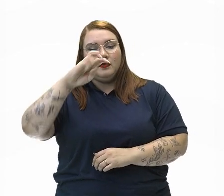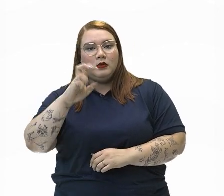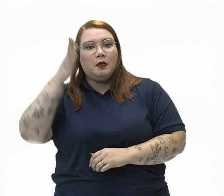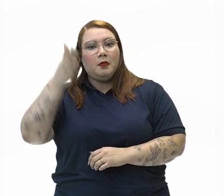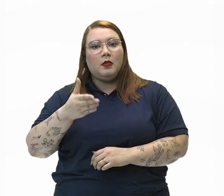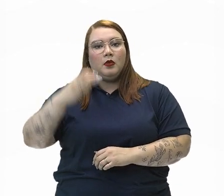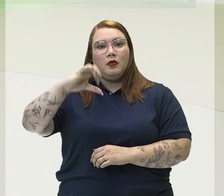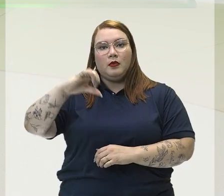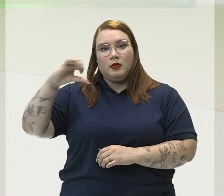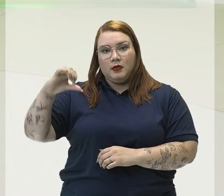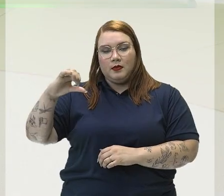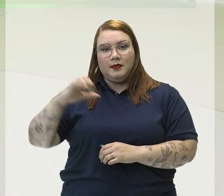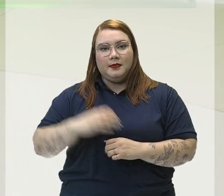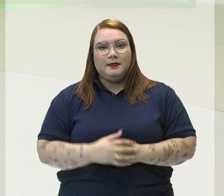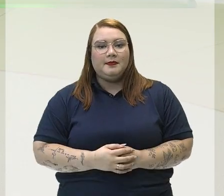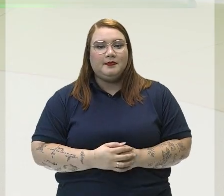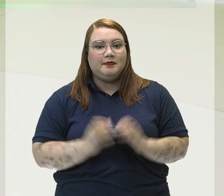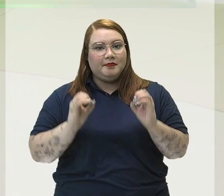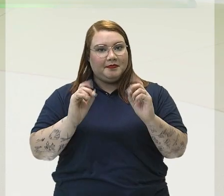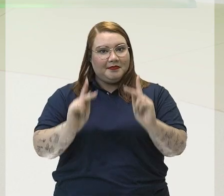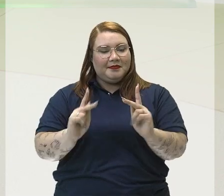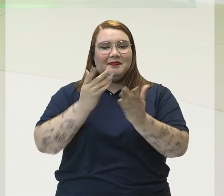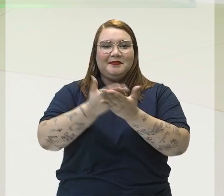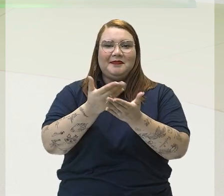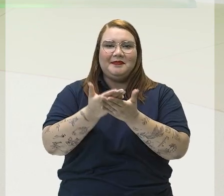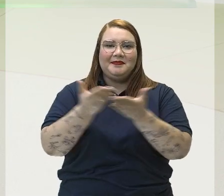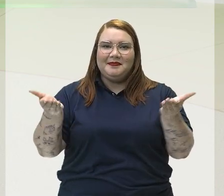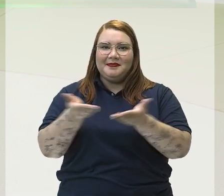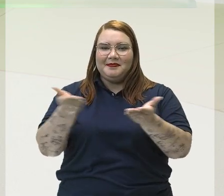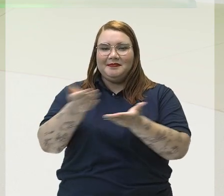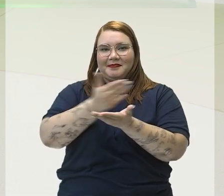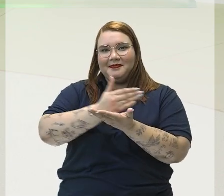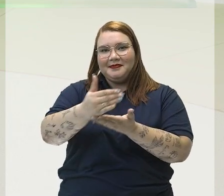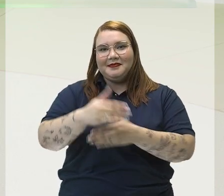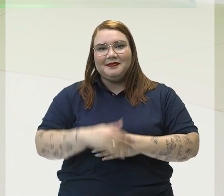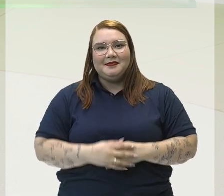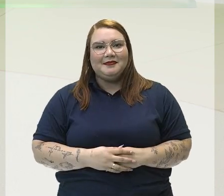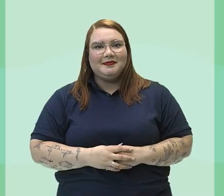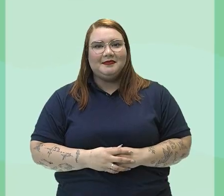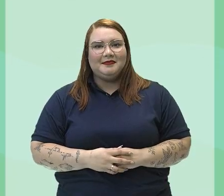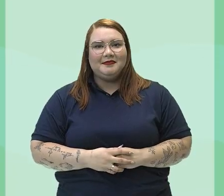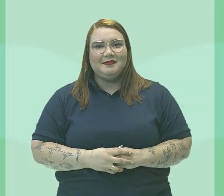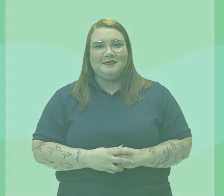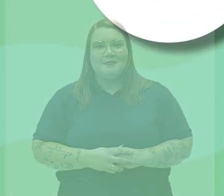de 99. Então, essa é a nossa aula que irá iniciar agora.